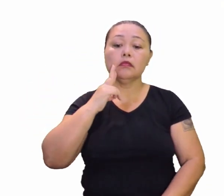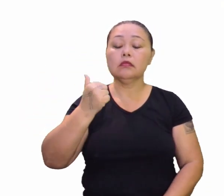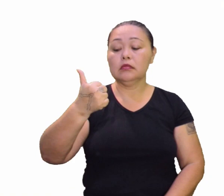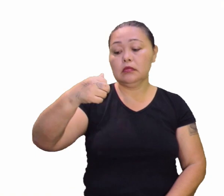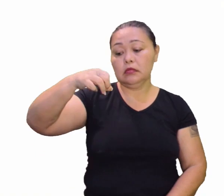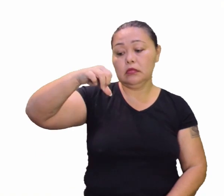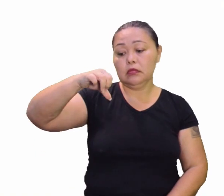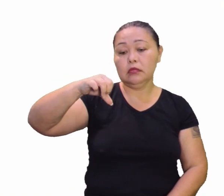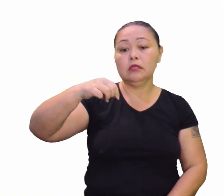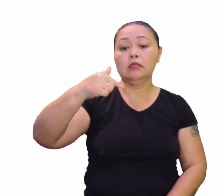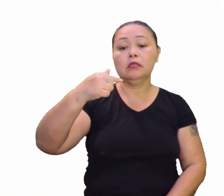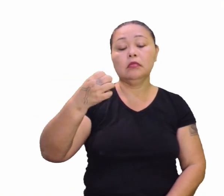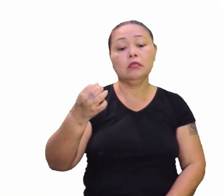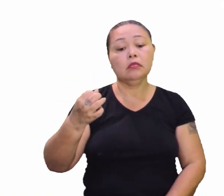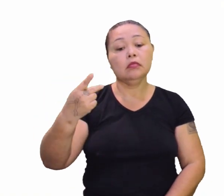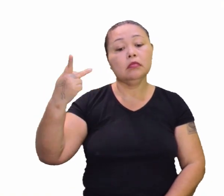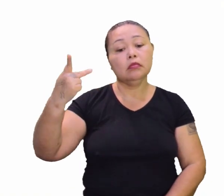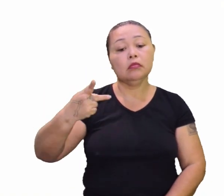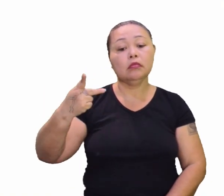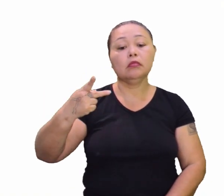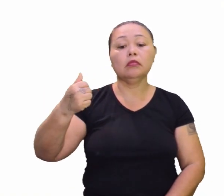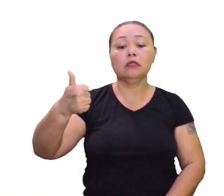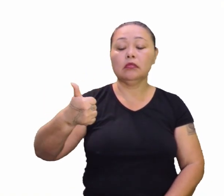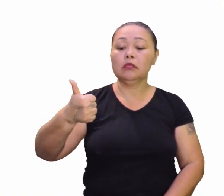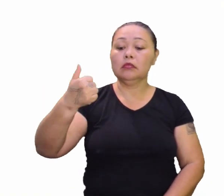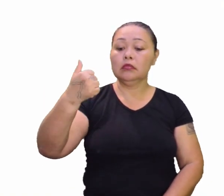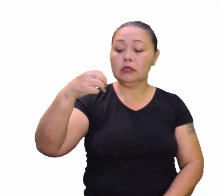1976. Esse aqui foi criado em